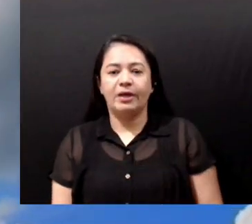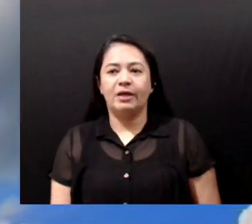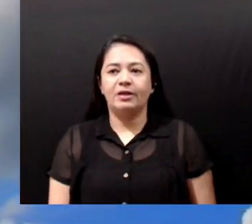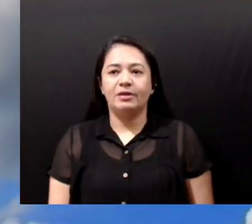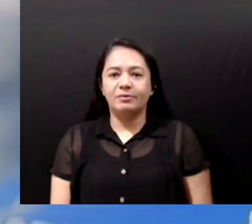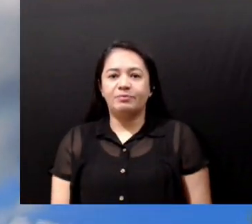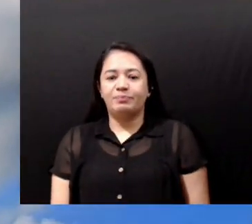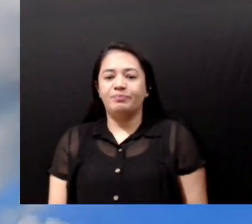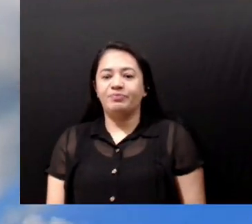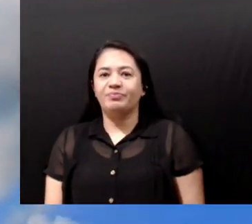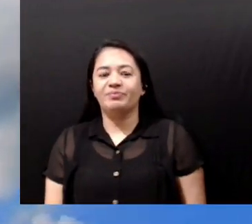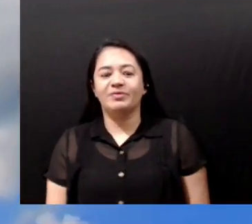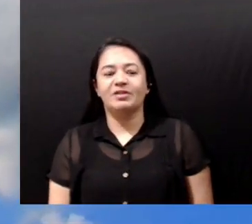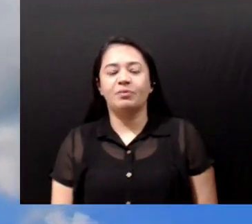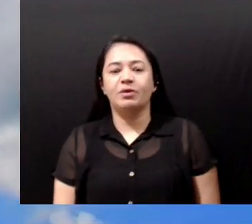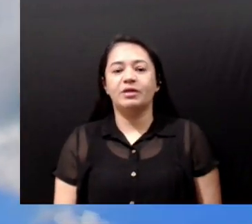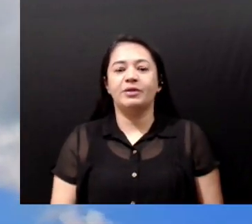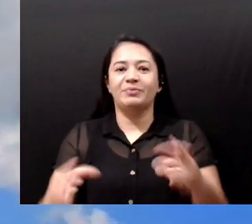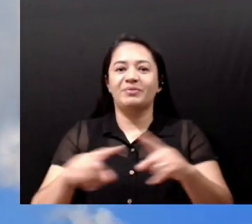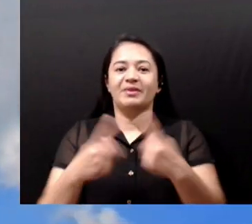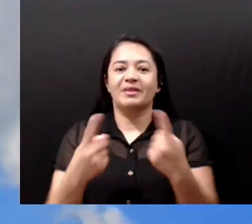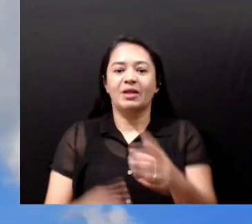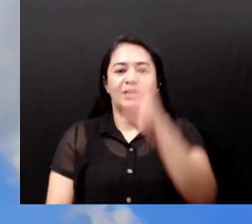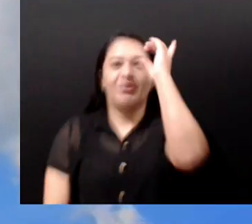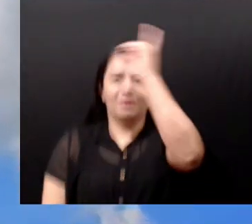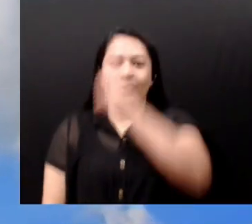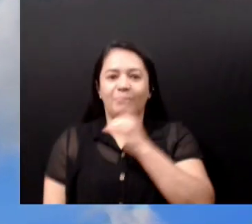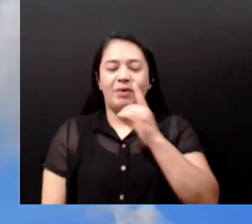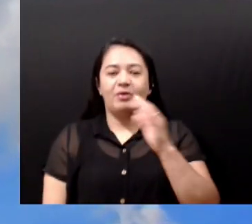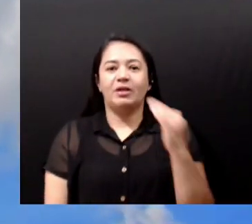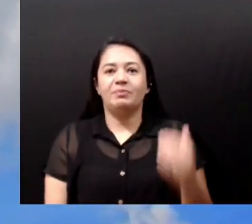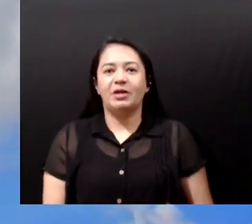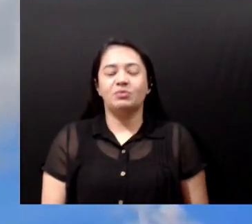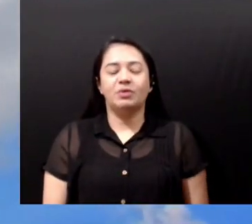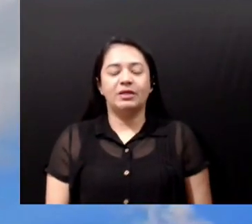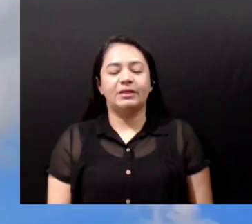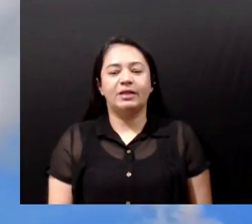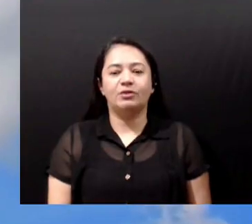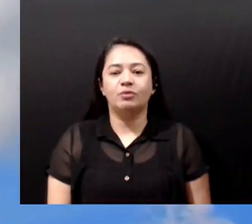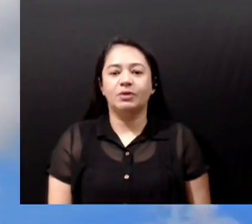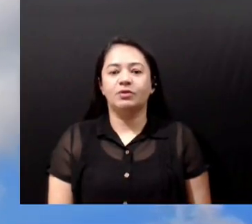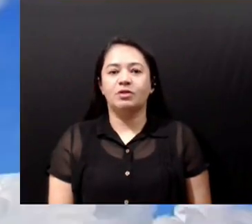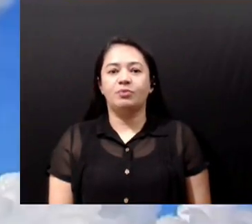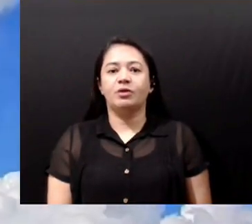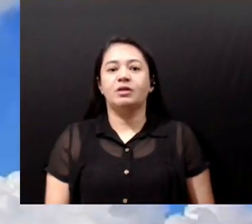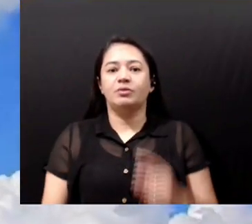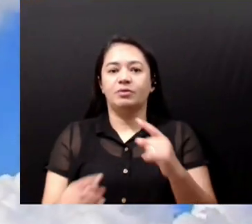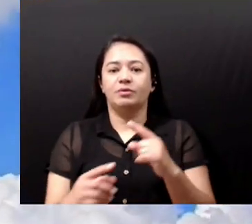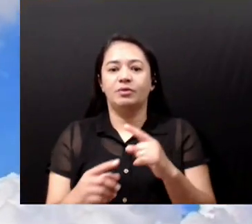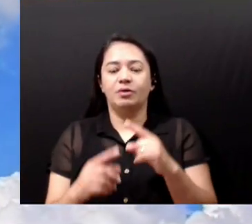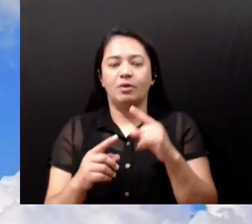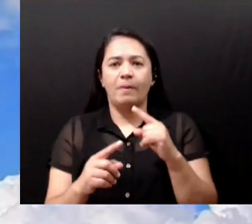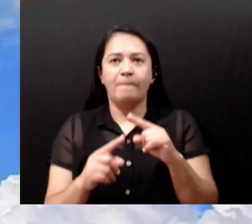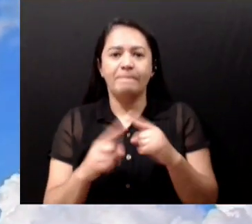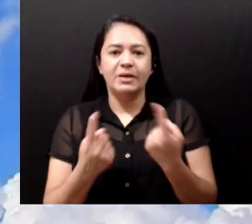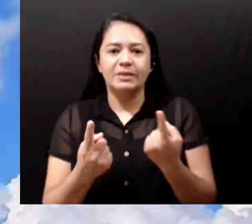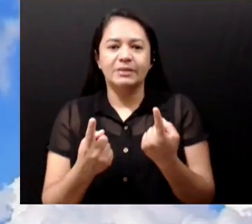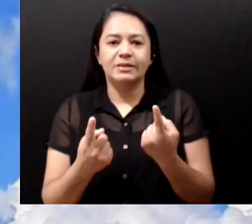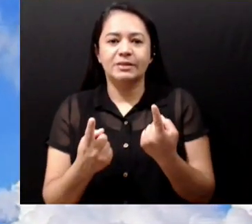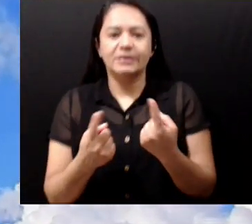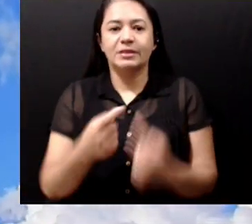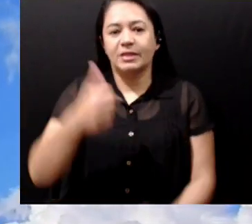domingo, nós teremos aí um dia de sol com algumas nuvens, não chove, tá? A mínima é de 15 e a máxima